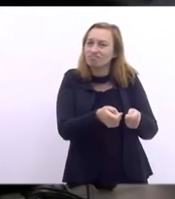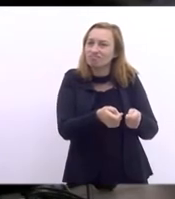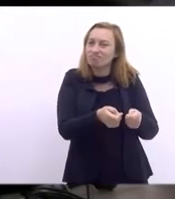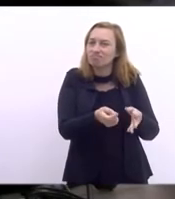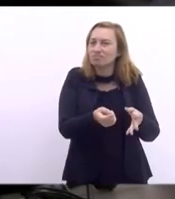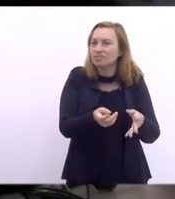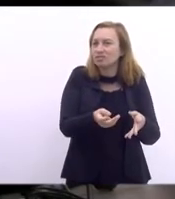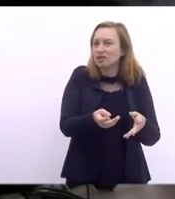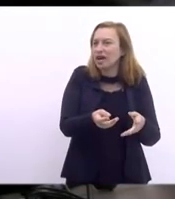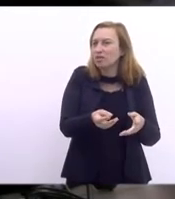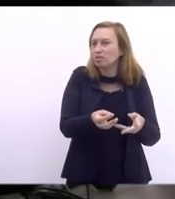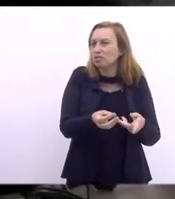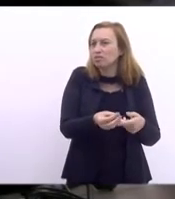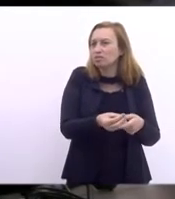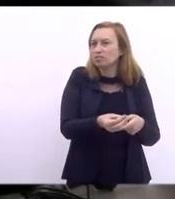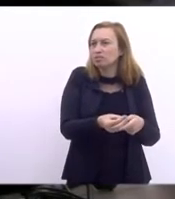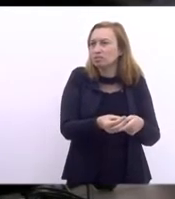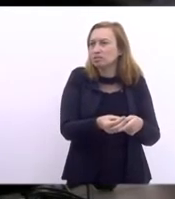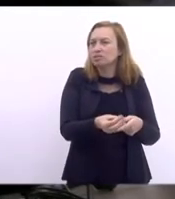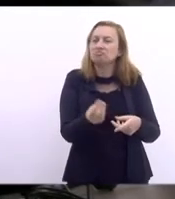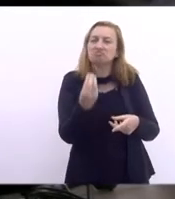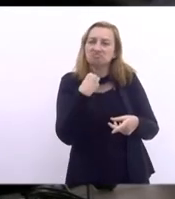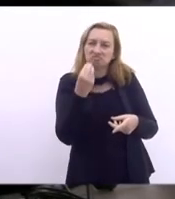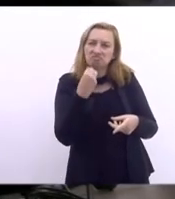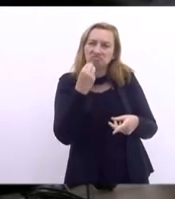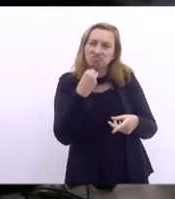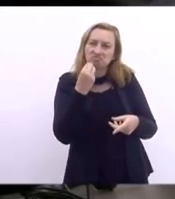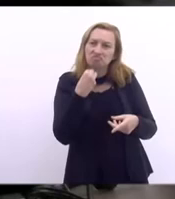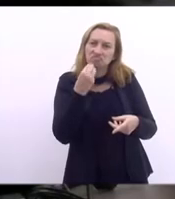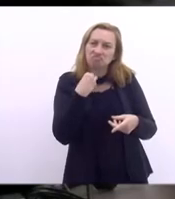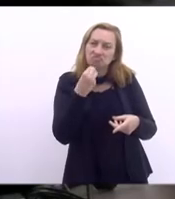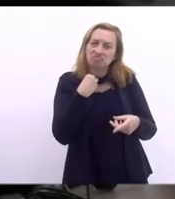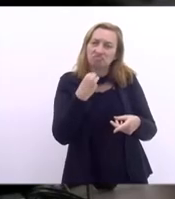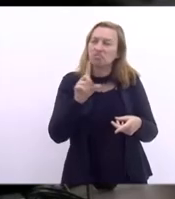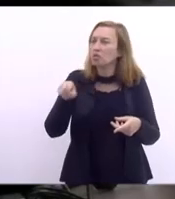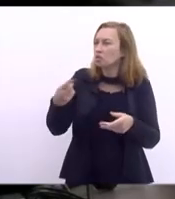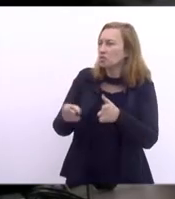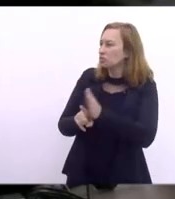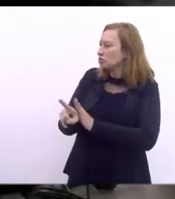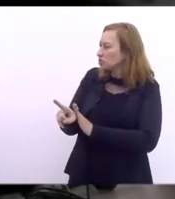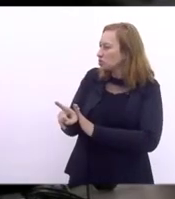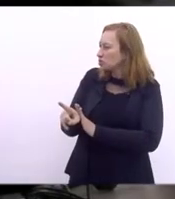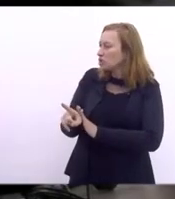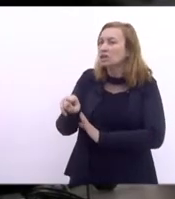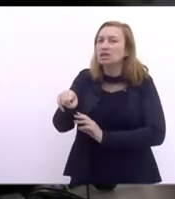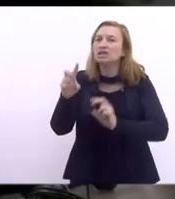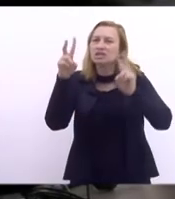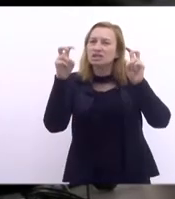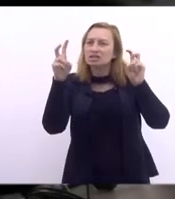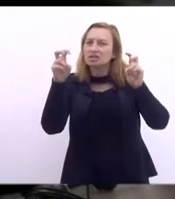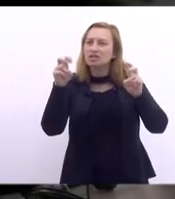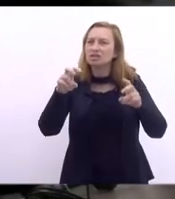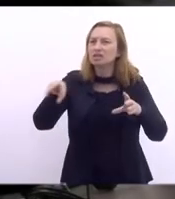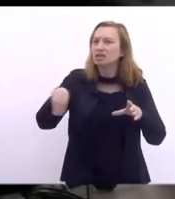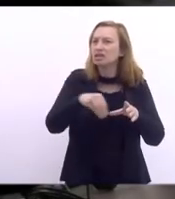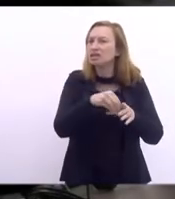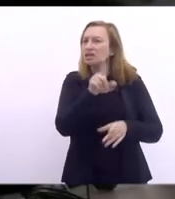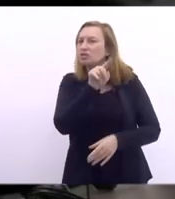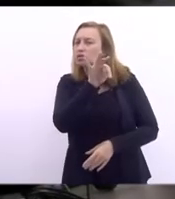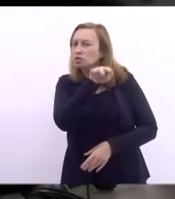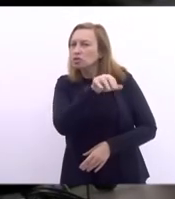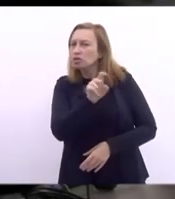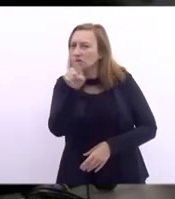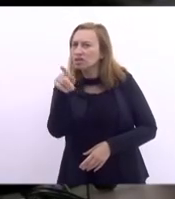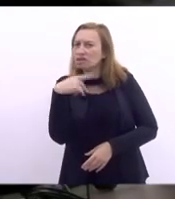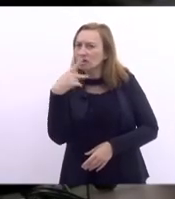ideal né E aí é Seco qual foi a segunda pergunta adotado é essa questão vai tá na auditoria né Que